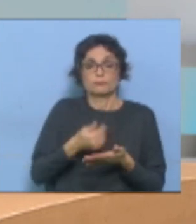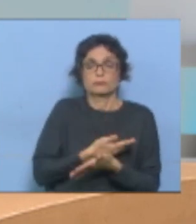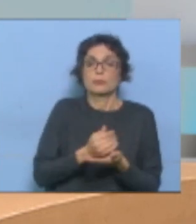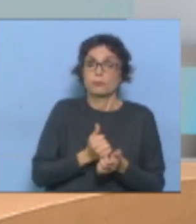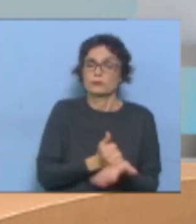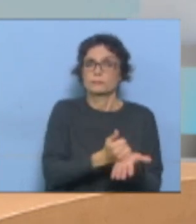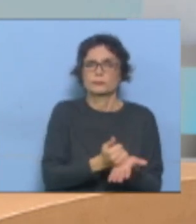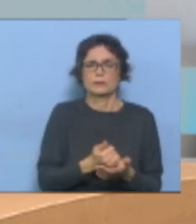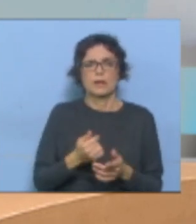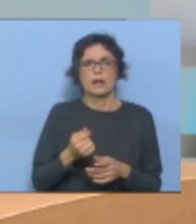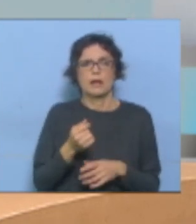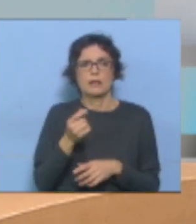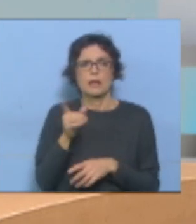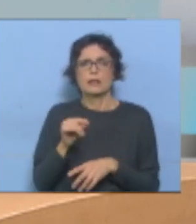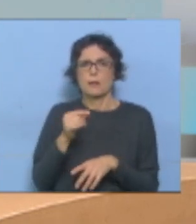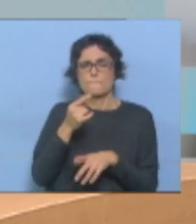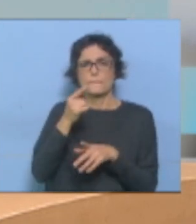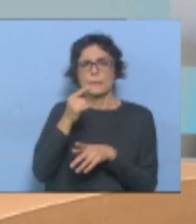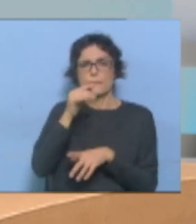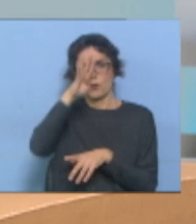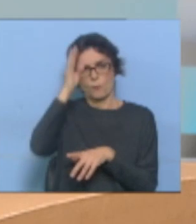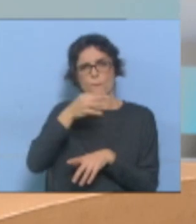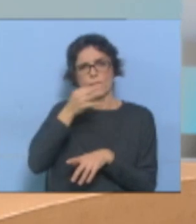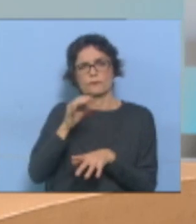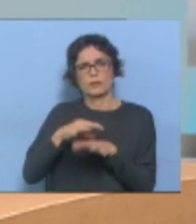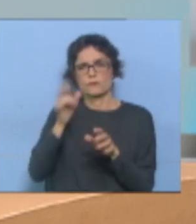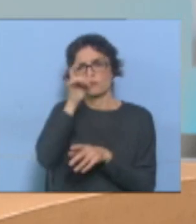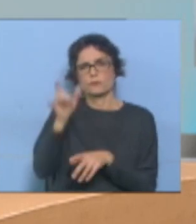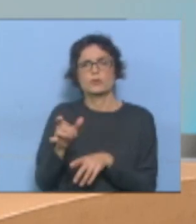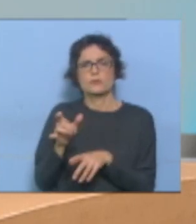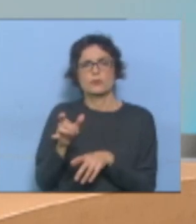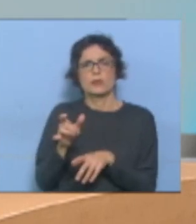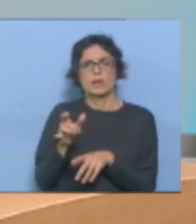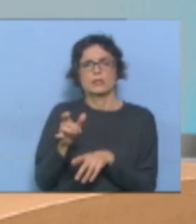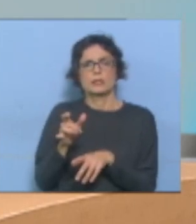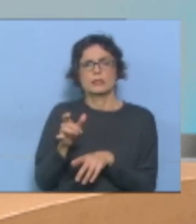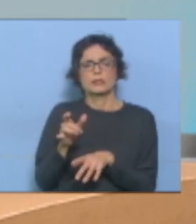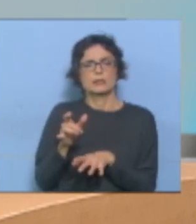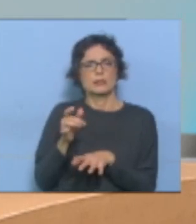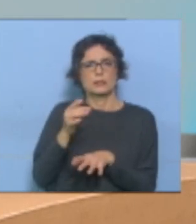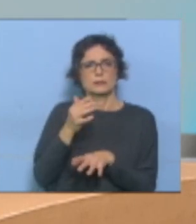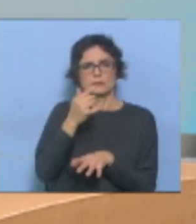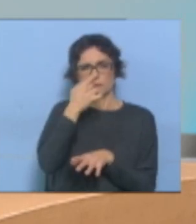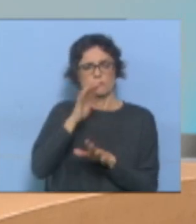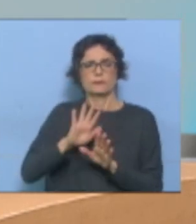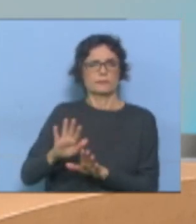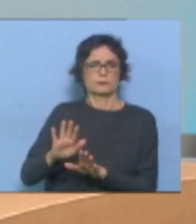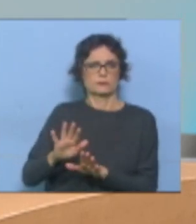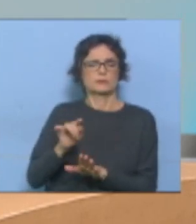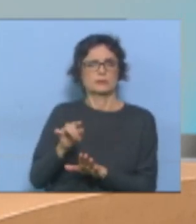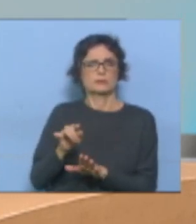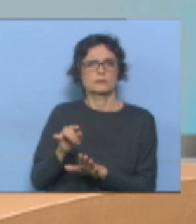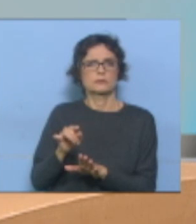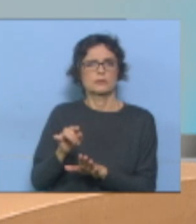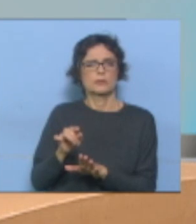um dos lugares em que a objeção de consciência se manifesta mais premente. A outra situação